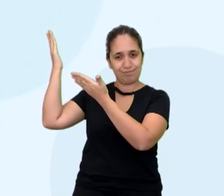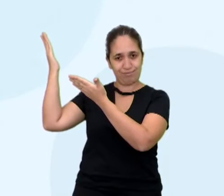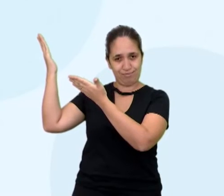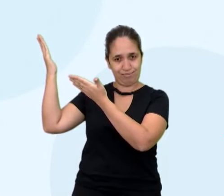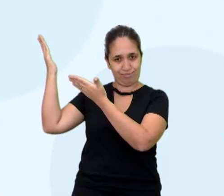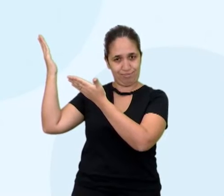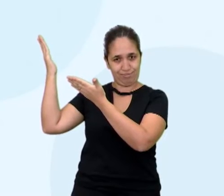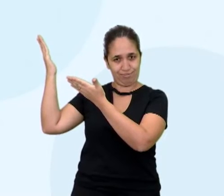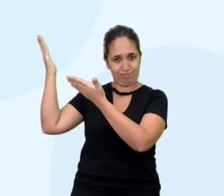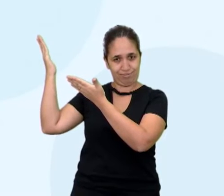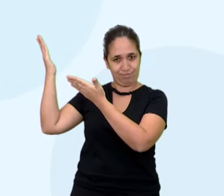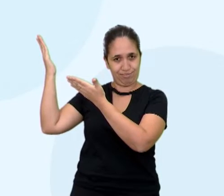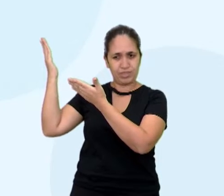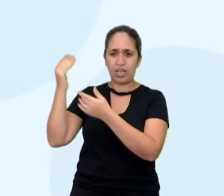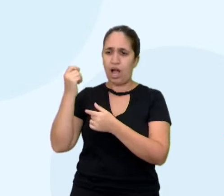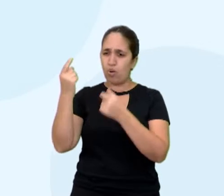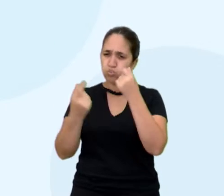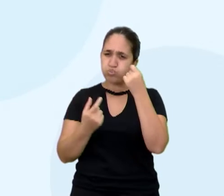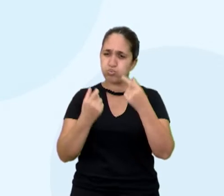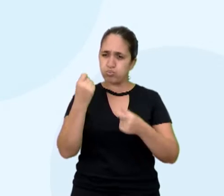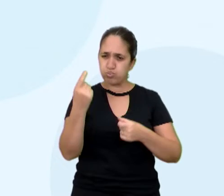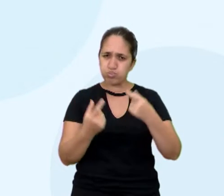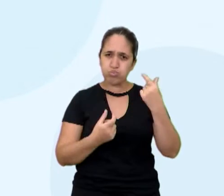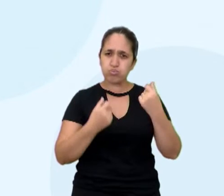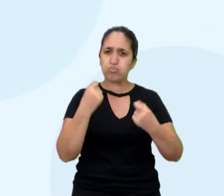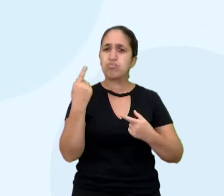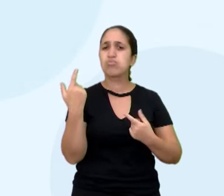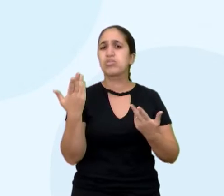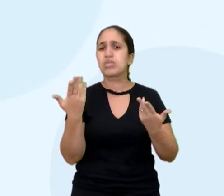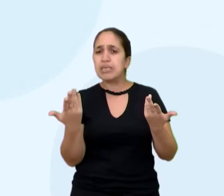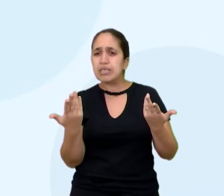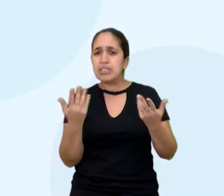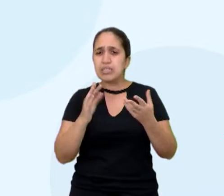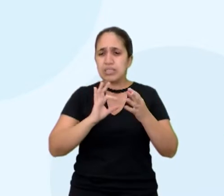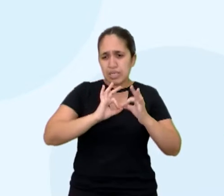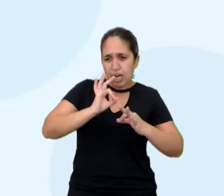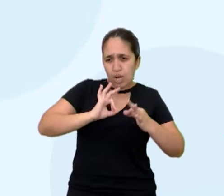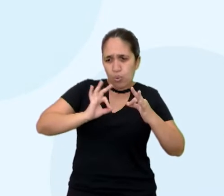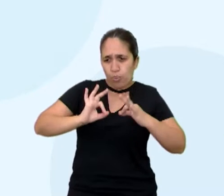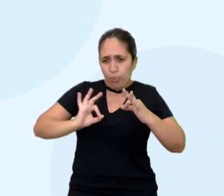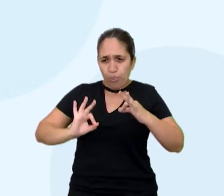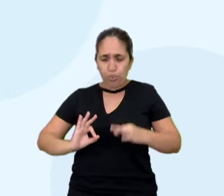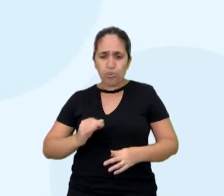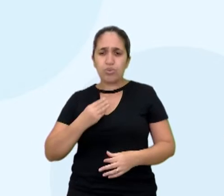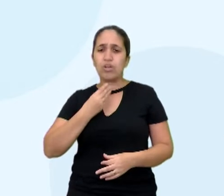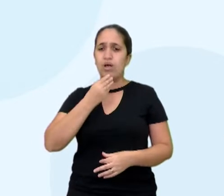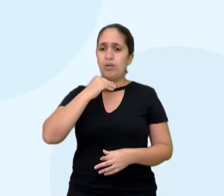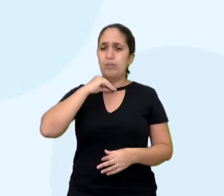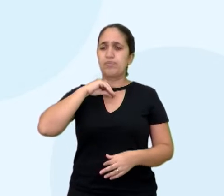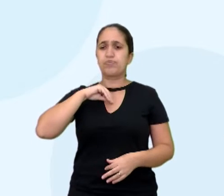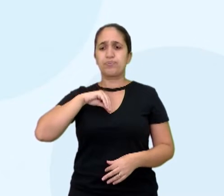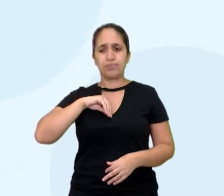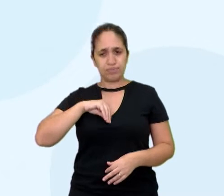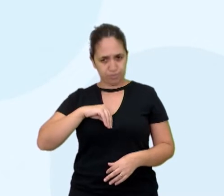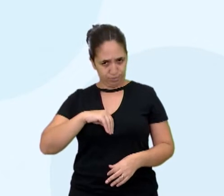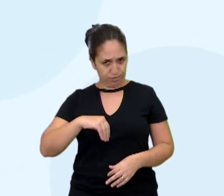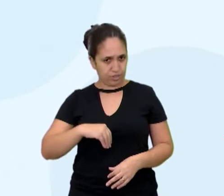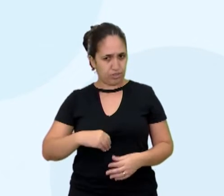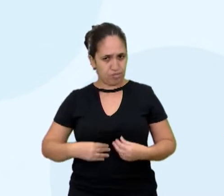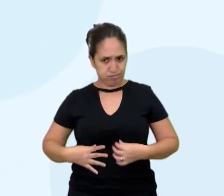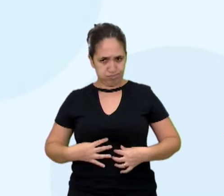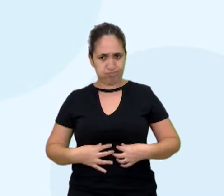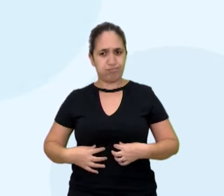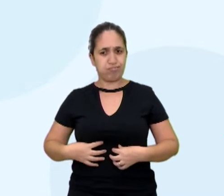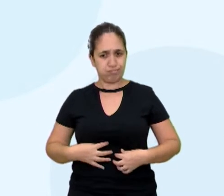vocês alguns dos fatores, né, alguns fatores que regulam então a digestão. E aí justamente eu lanço a pergunta